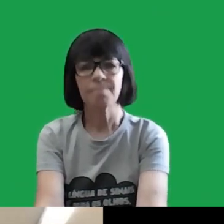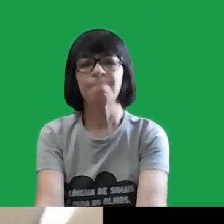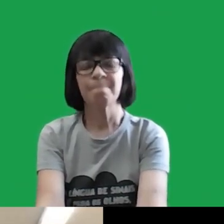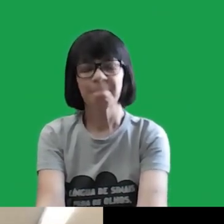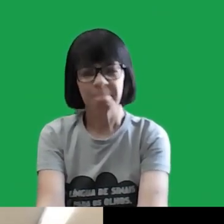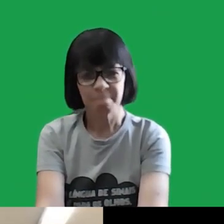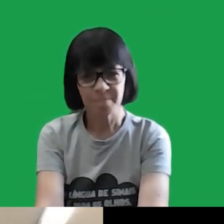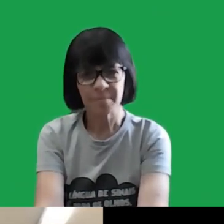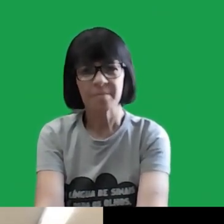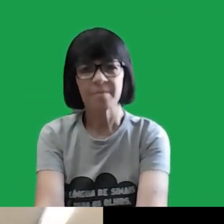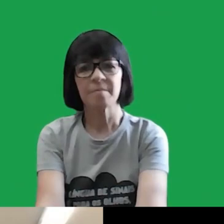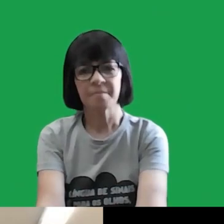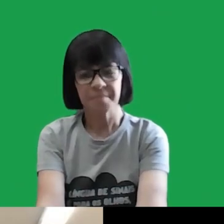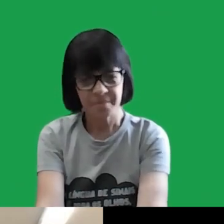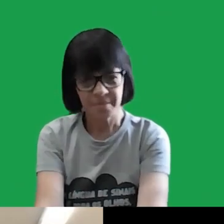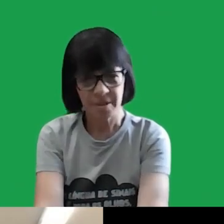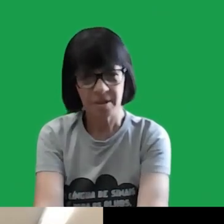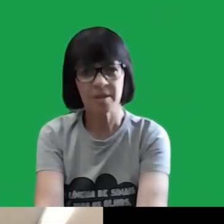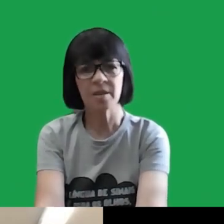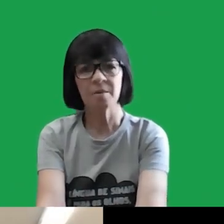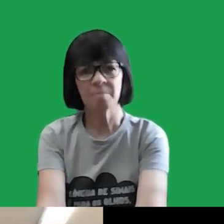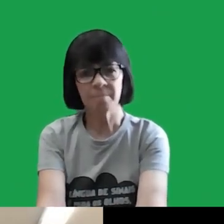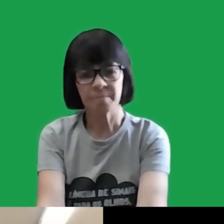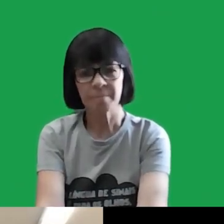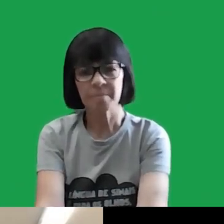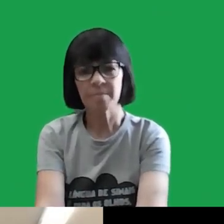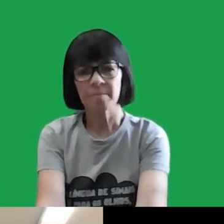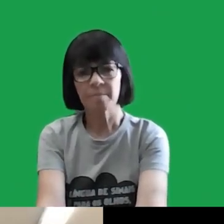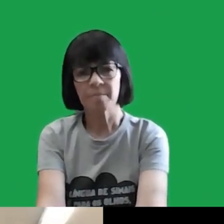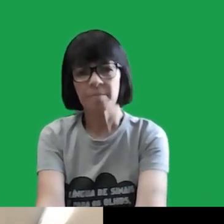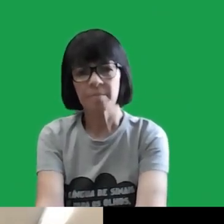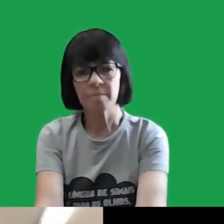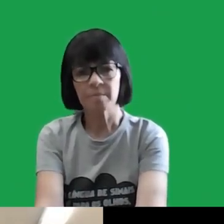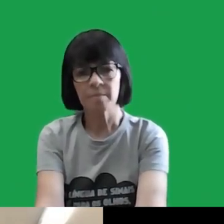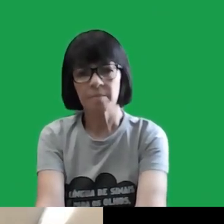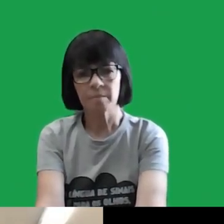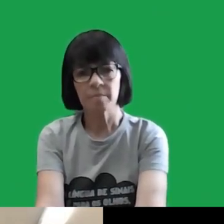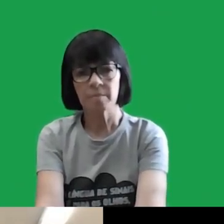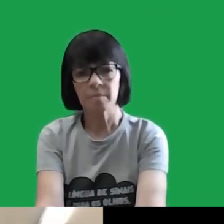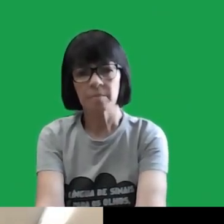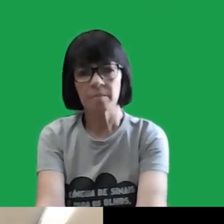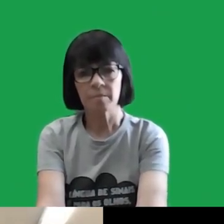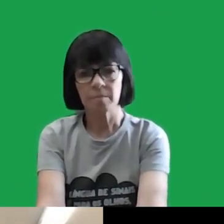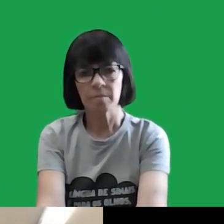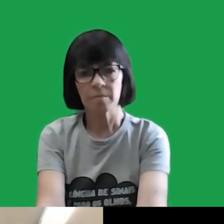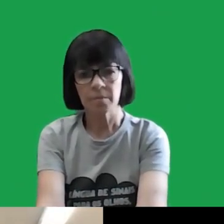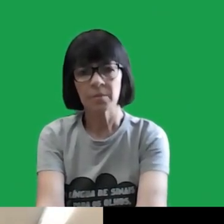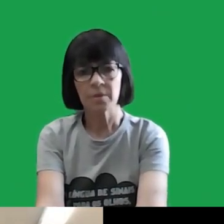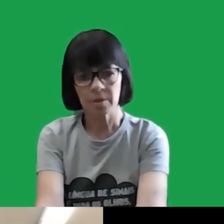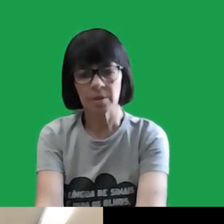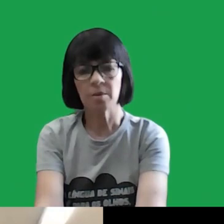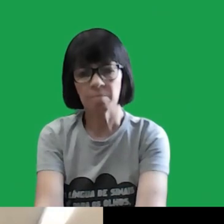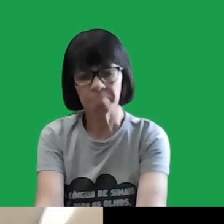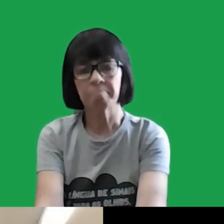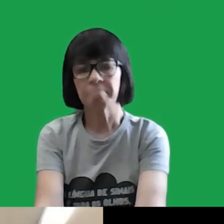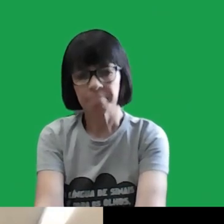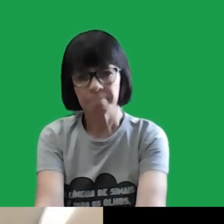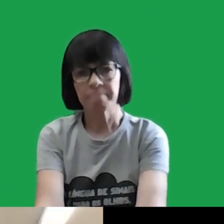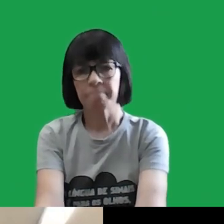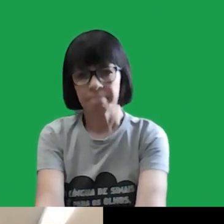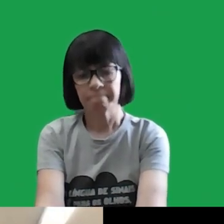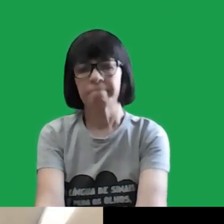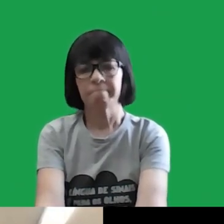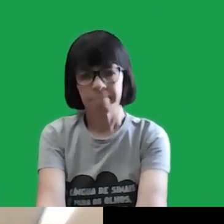o jeito, personalidade completamente diferente, e eles não escondem isso, eles são muito autênticos, e isso é muito importante para a gente